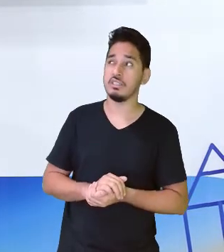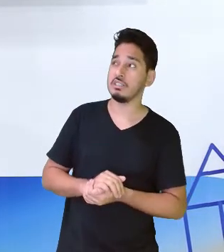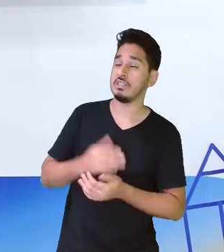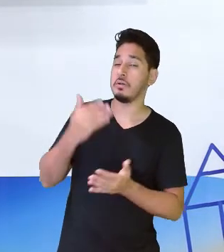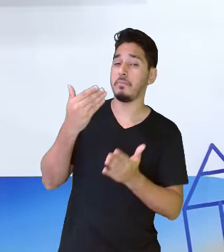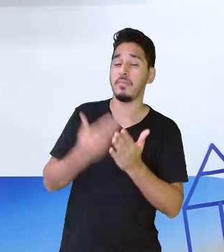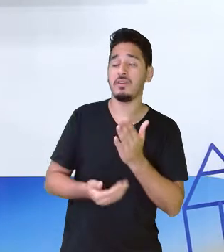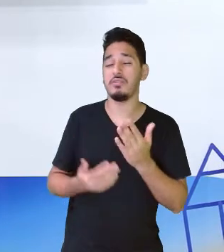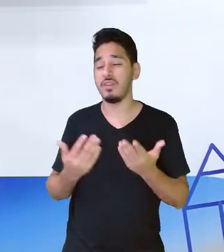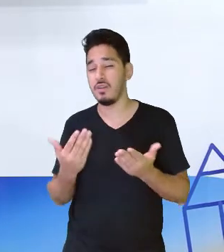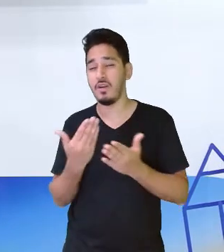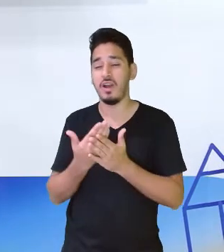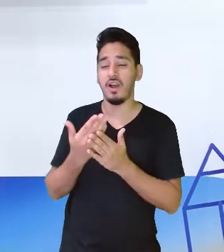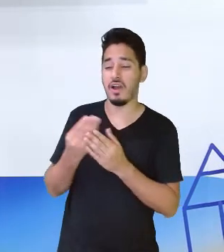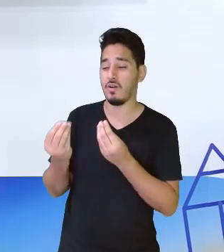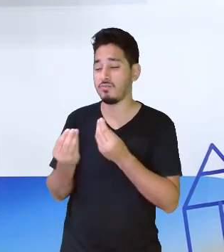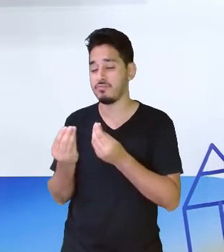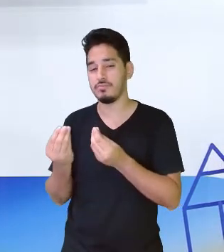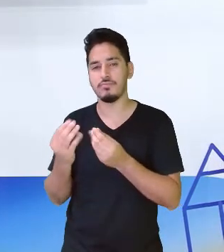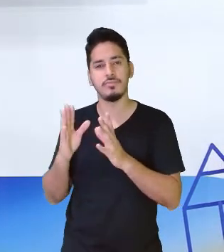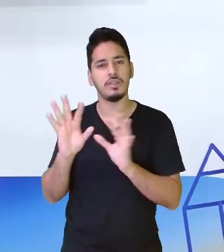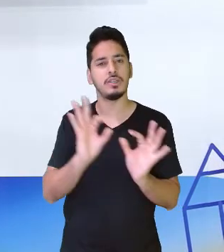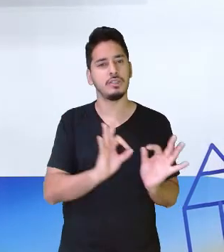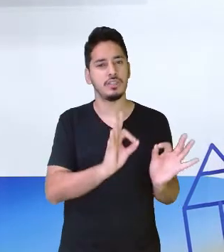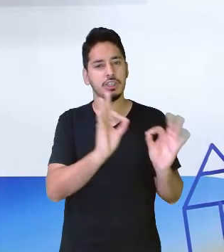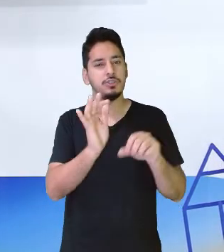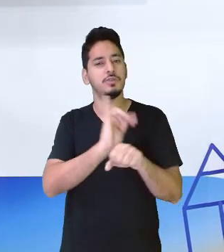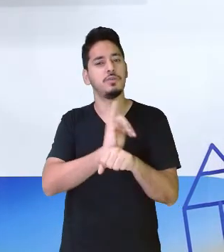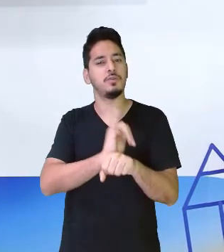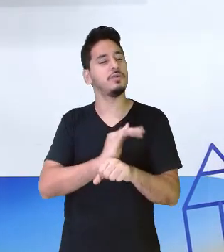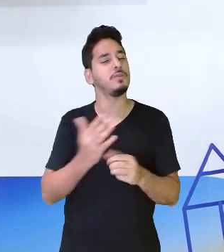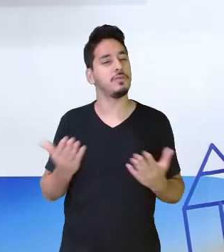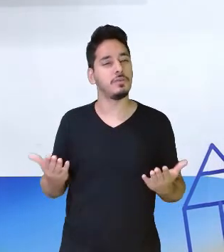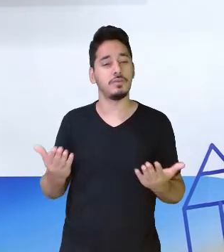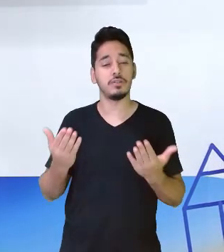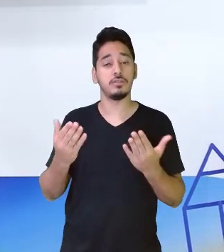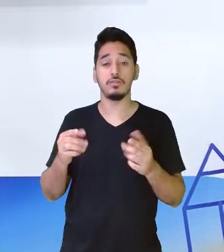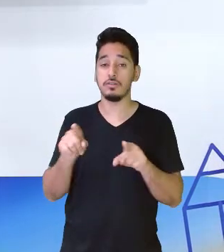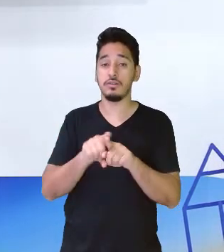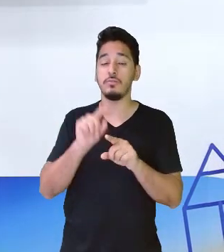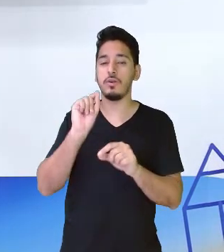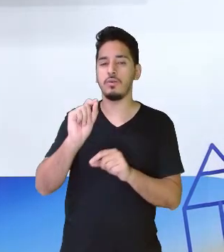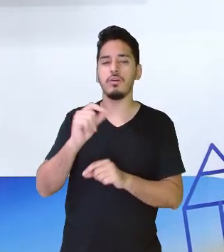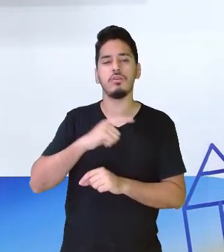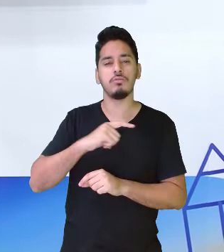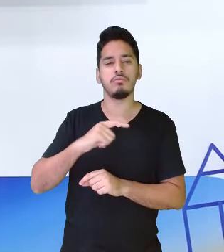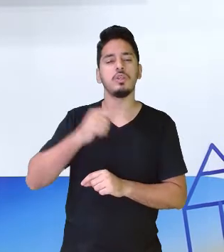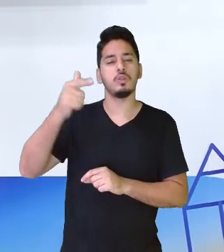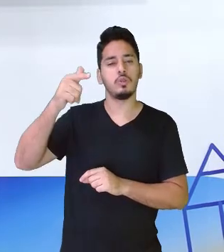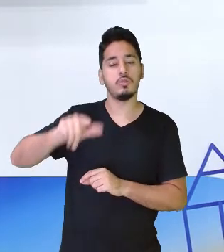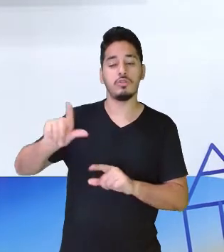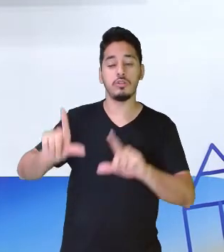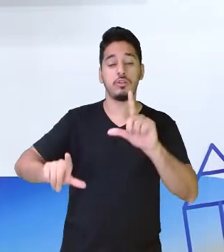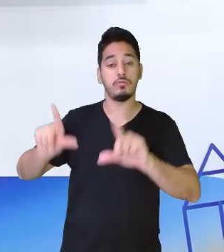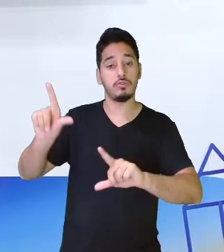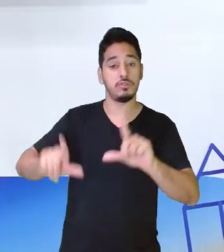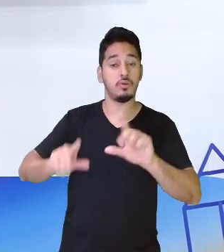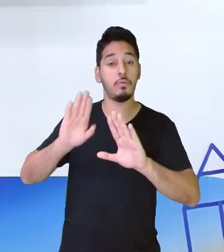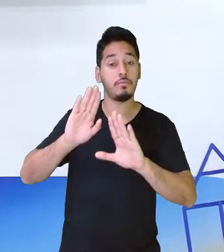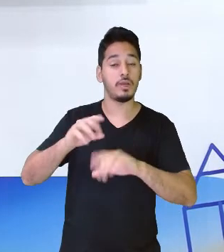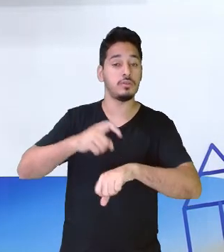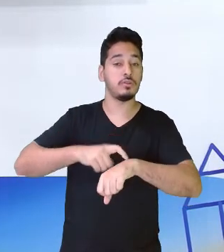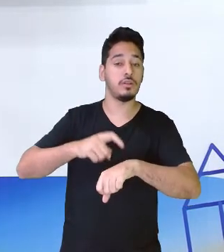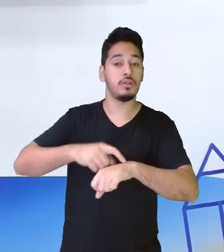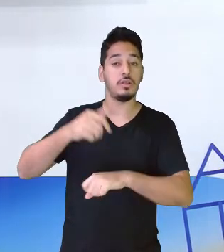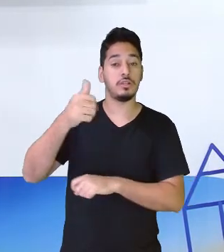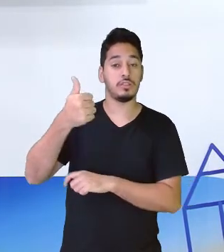da aula, não conseguiu? Assiste no YouTube. Além disso, as reprises na TV acontecem às 18